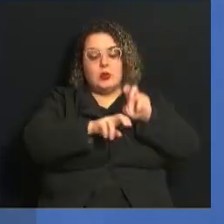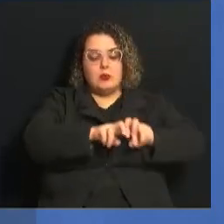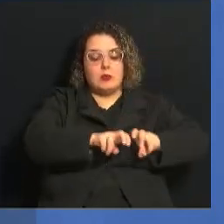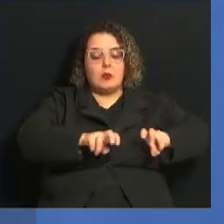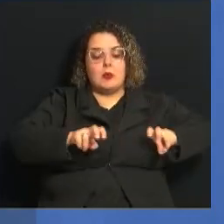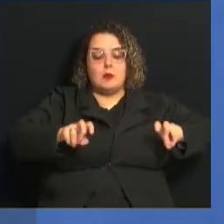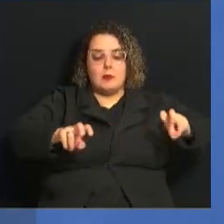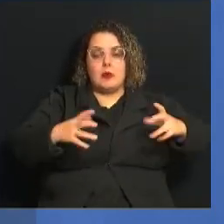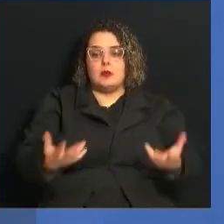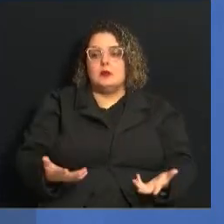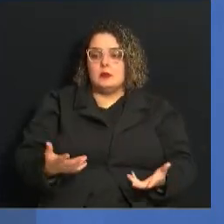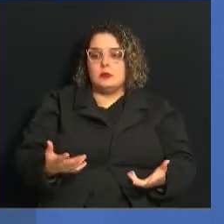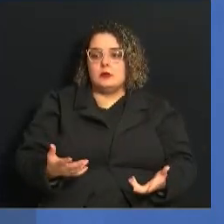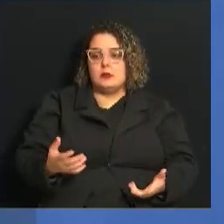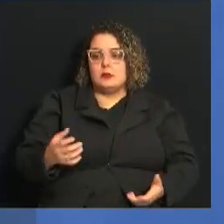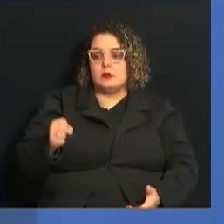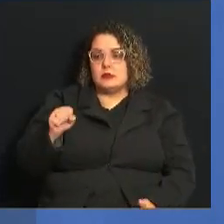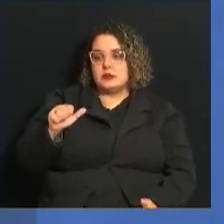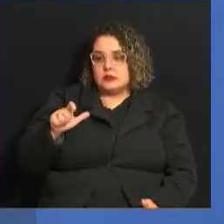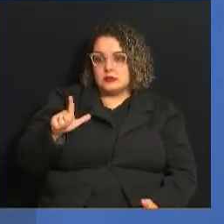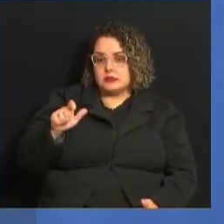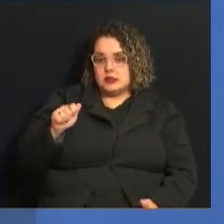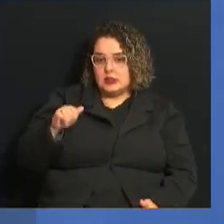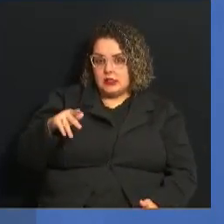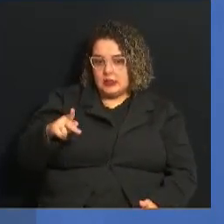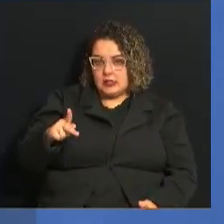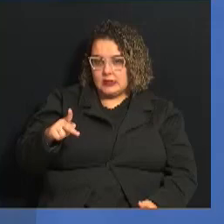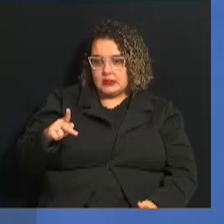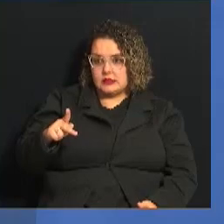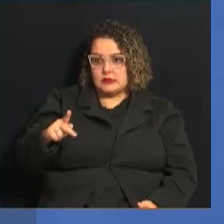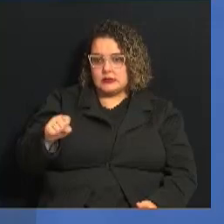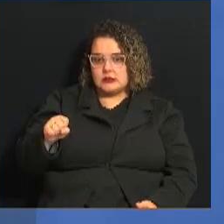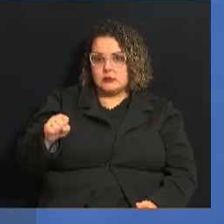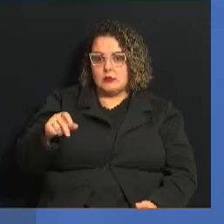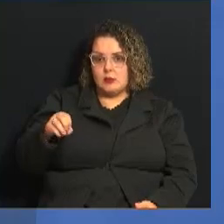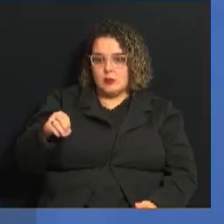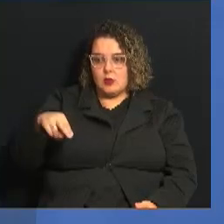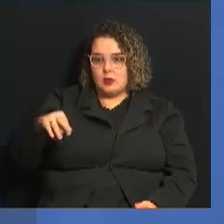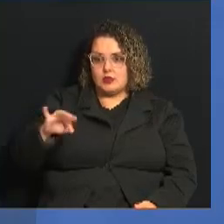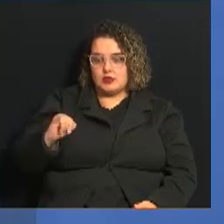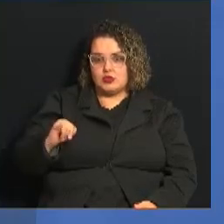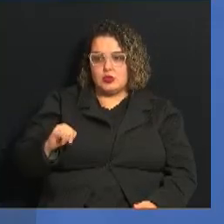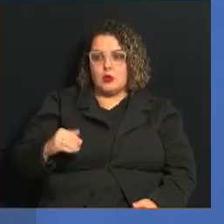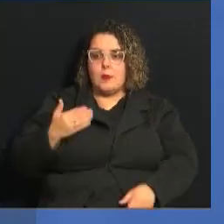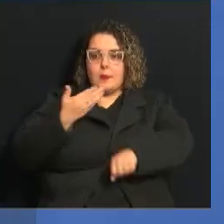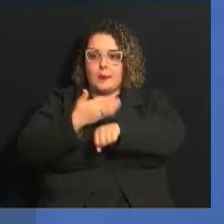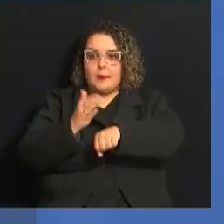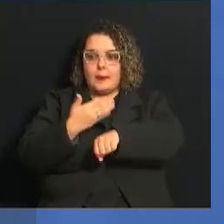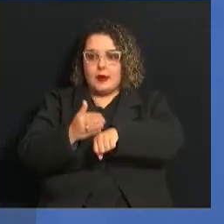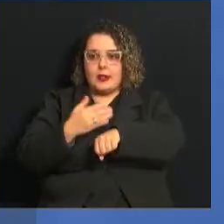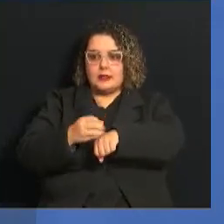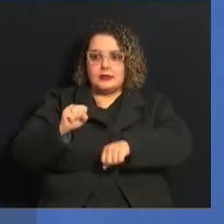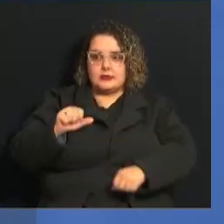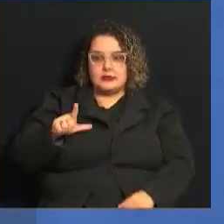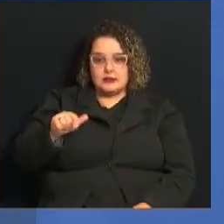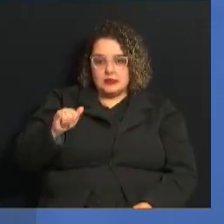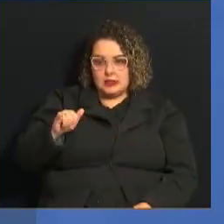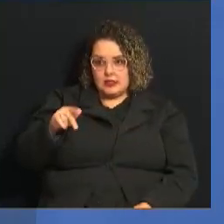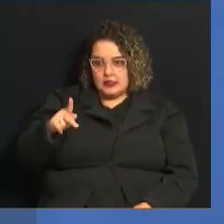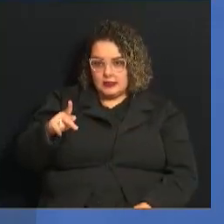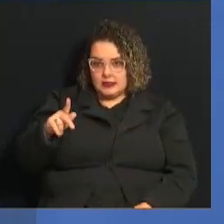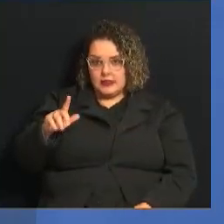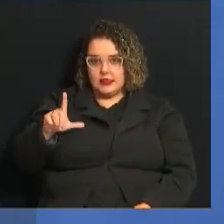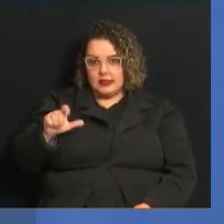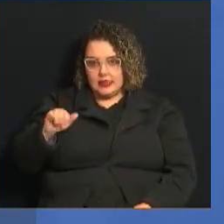luz leitões equipamentos públicos destinados à prática do Slackline Então essa